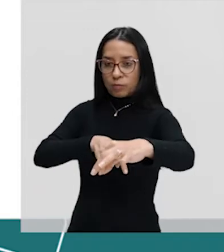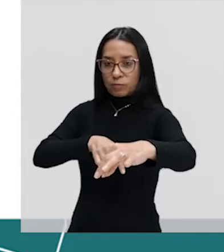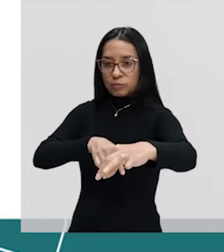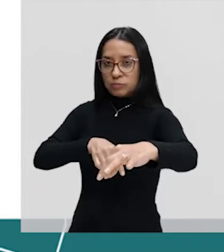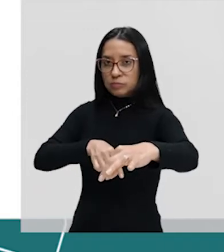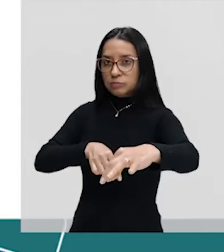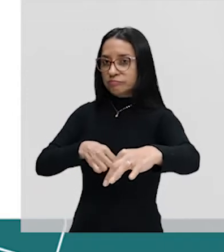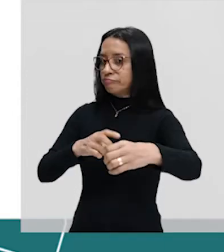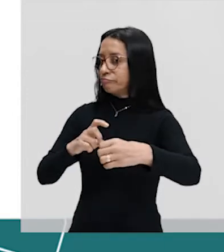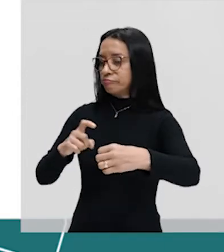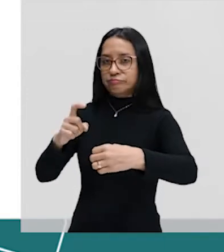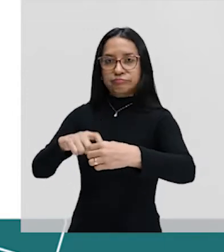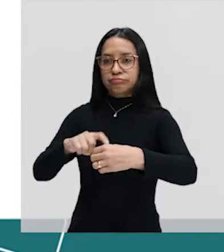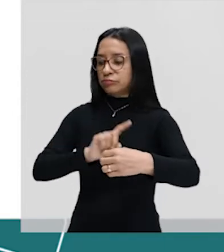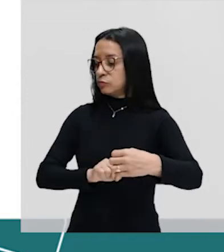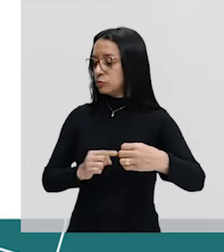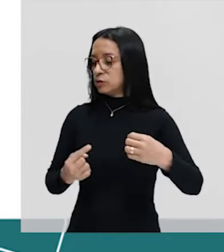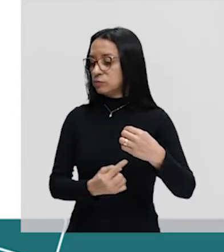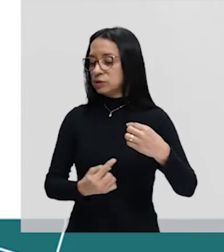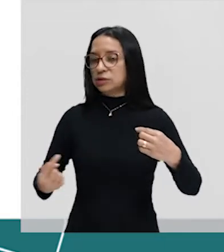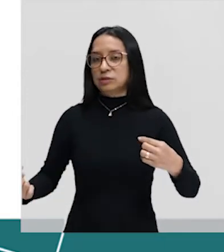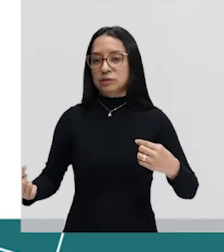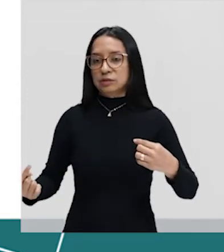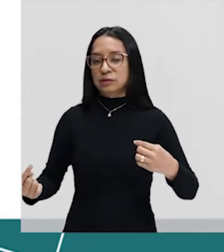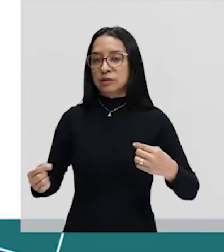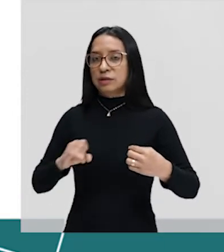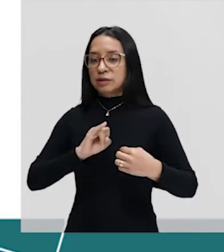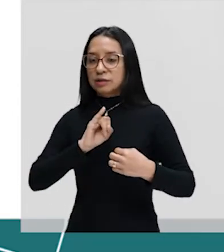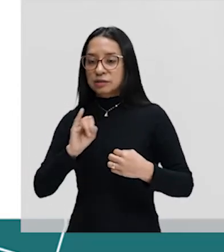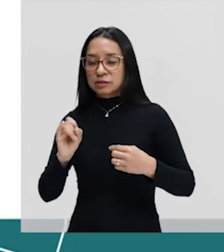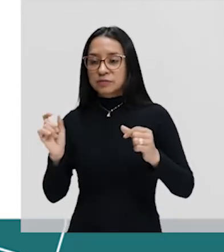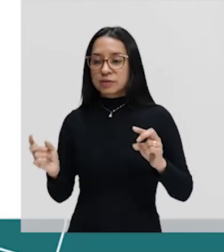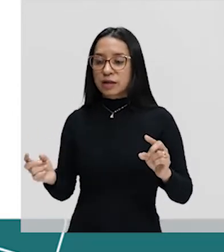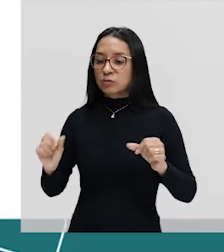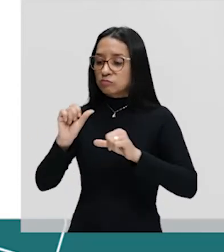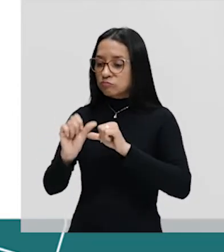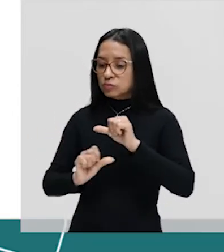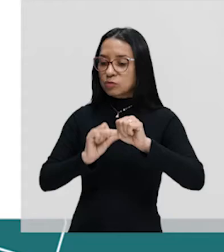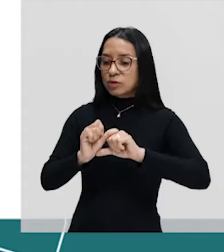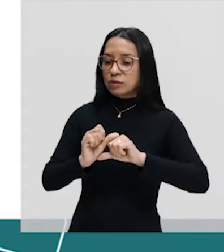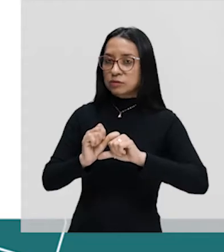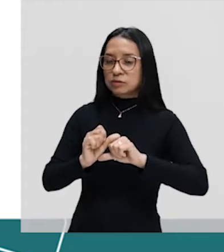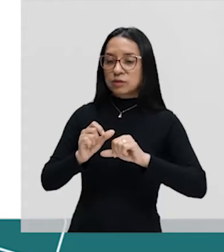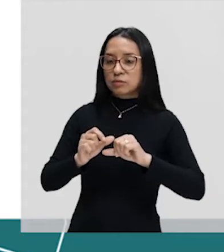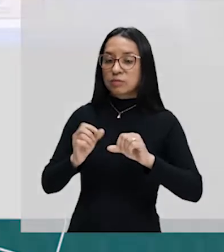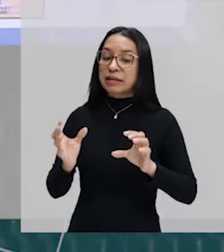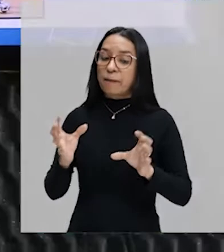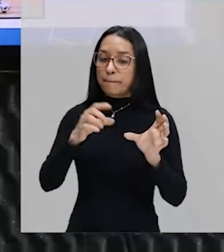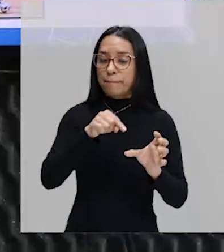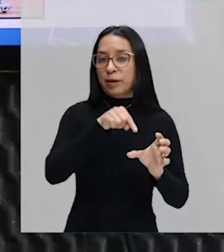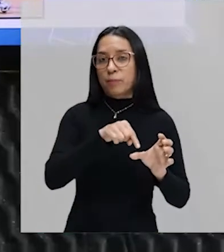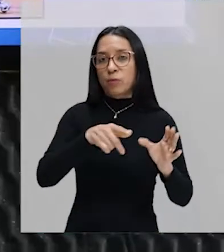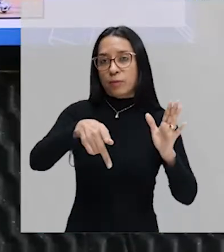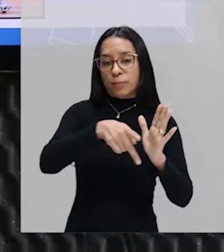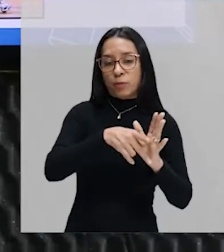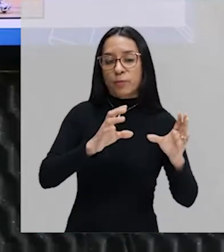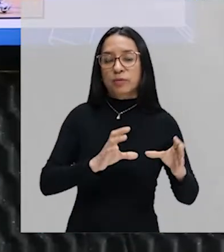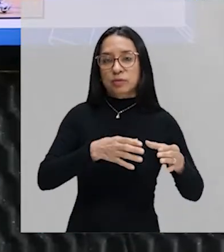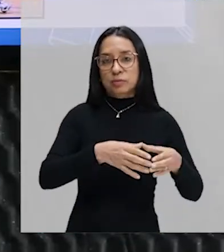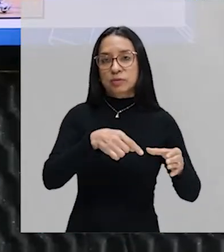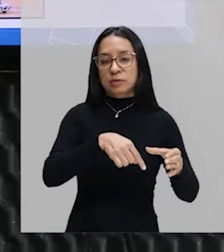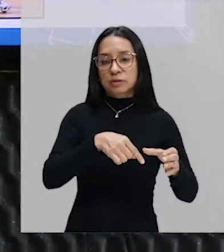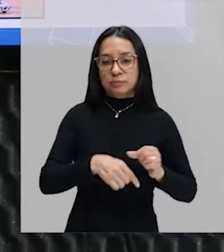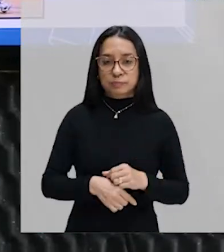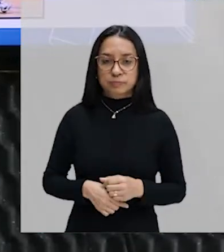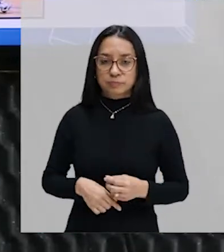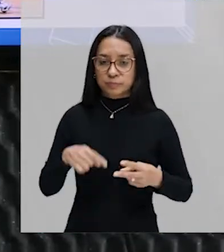posso retornar para a defesa. Se eu fizer uma transição de campo, posse de bola para a equipe adversária. Essa aqui é bem interessante, 2